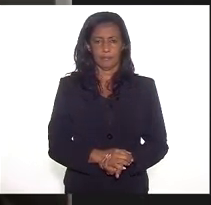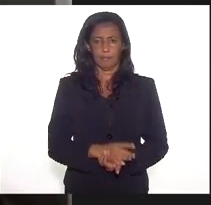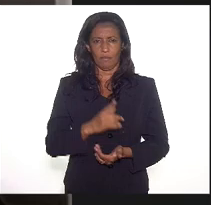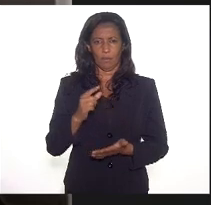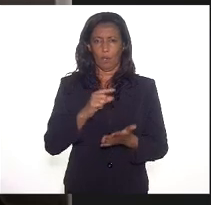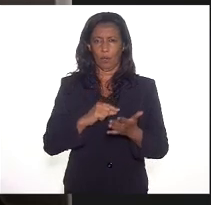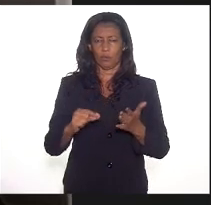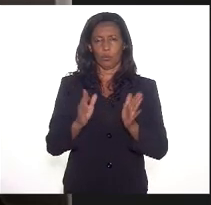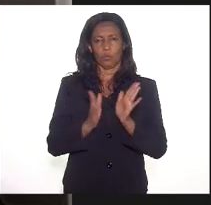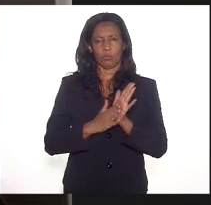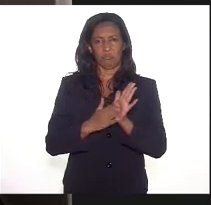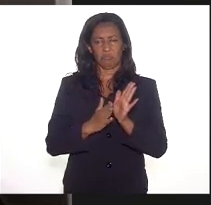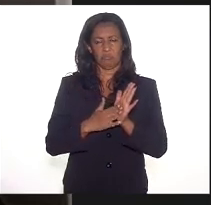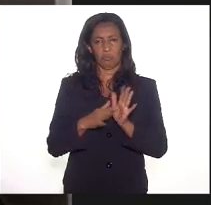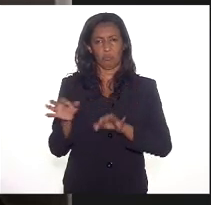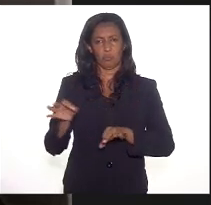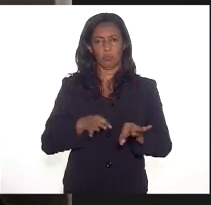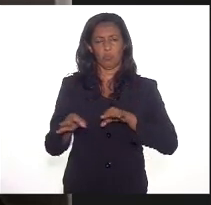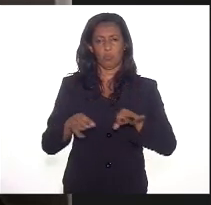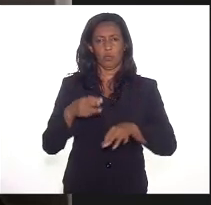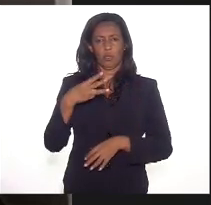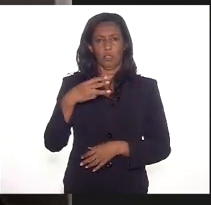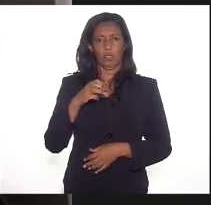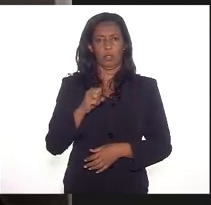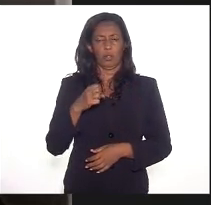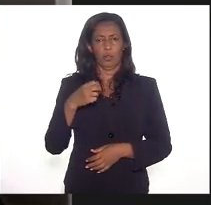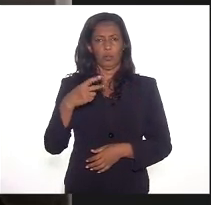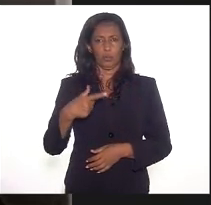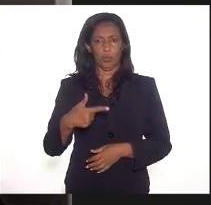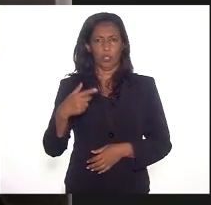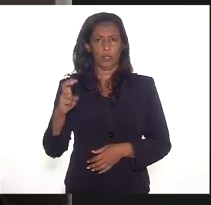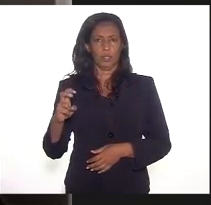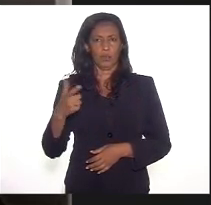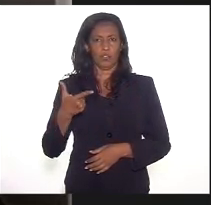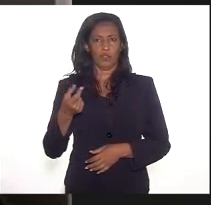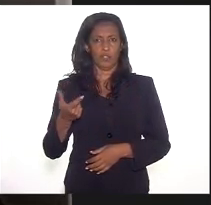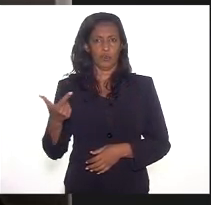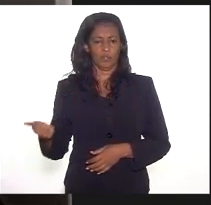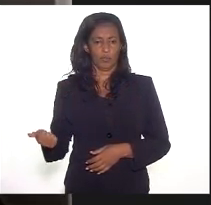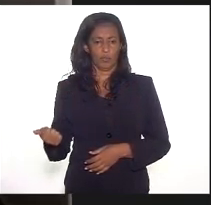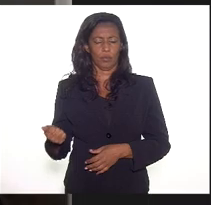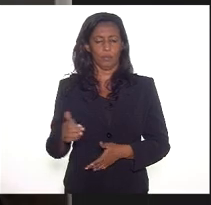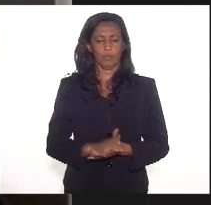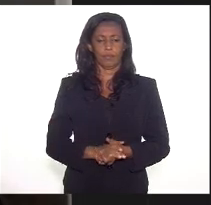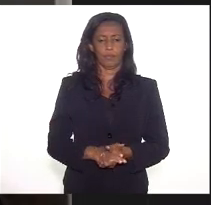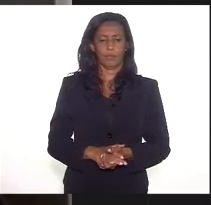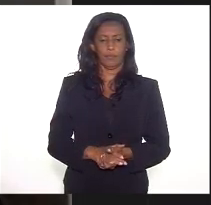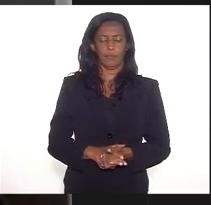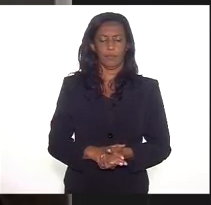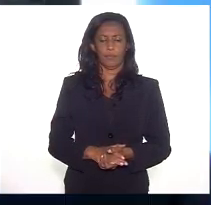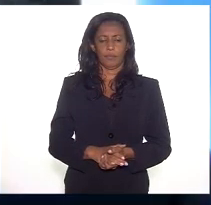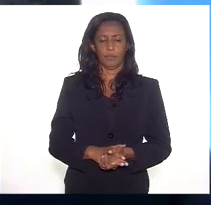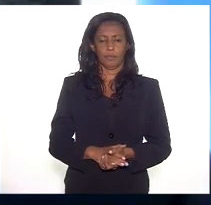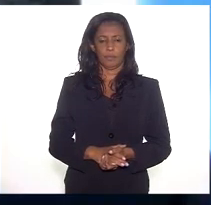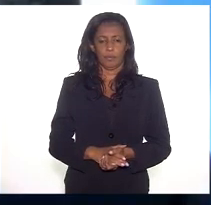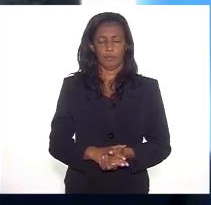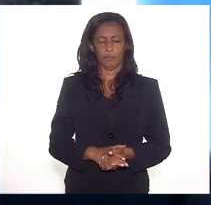do projeto de lei 3825 de 2021, não é? Que institui o programa Titular Rio.